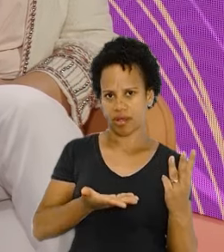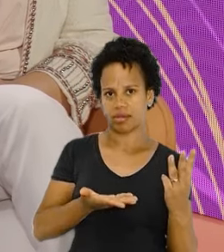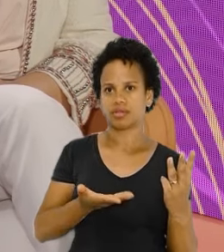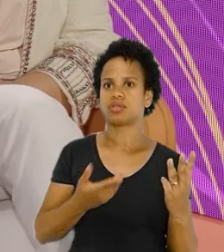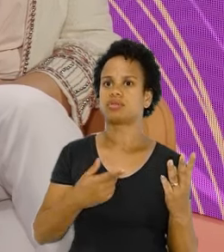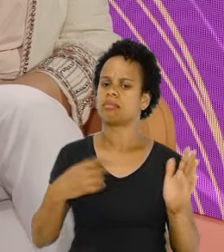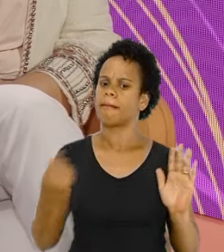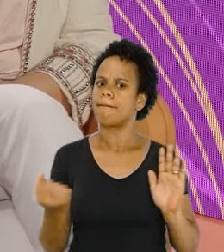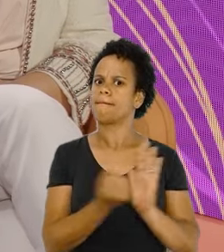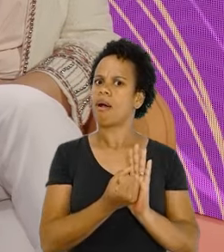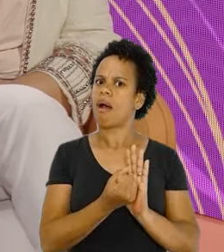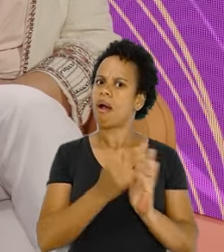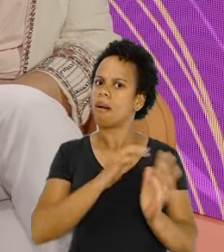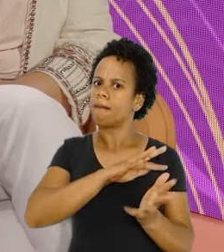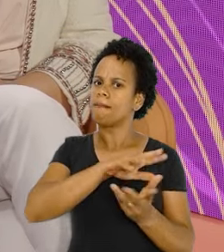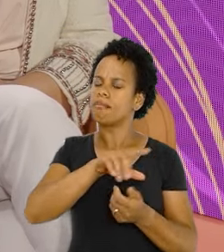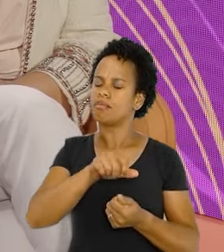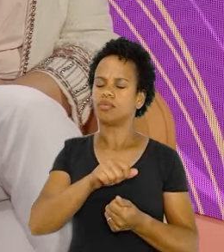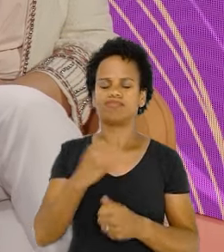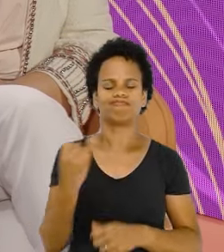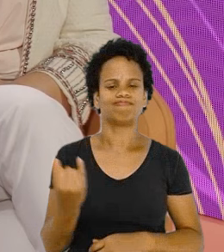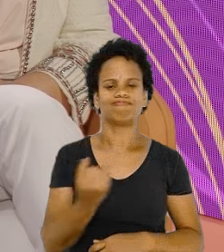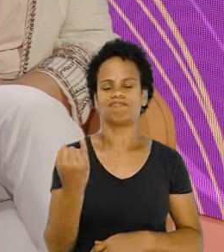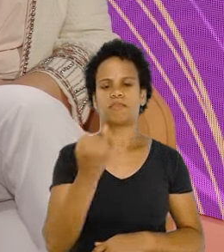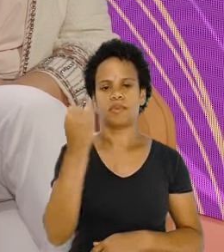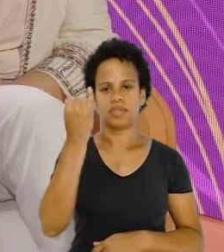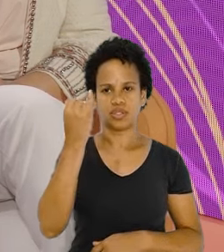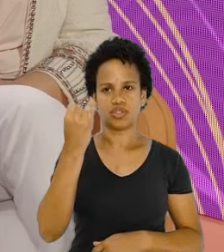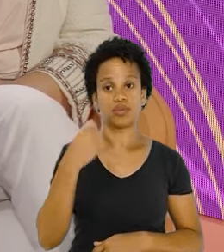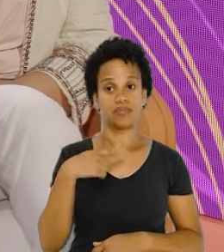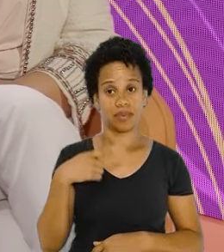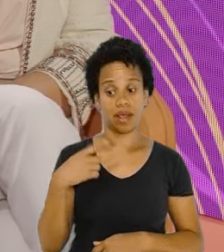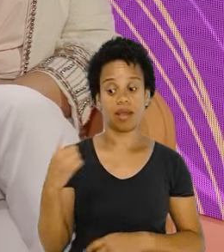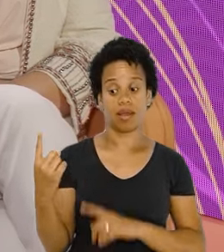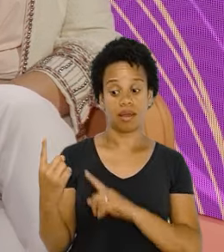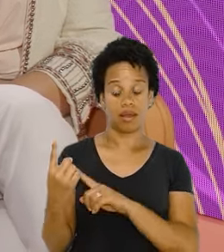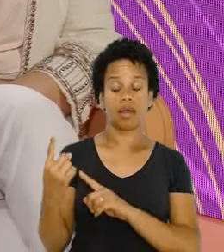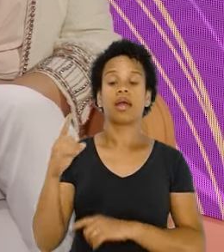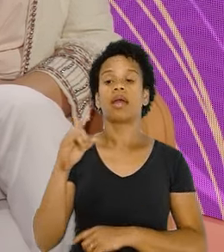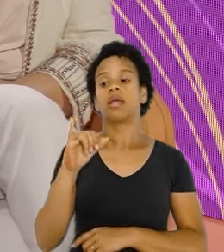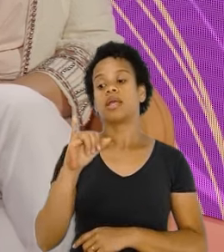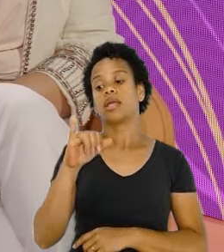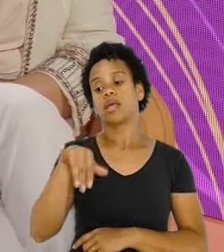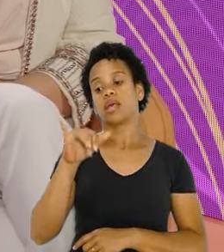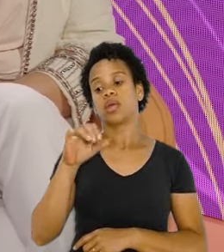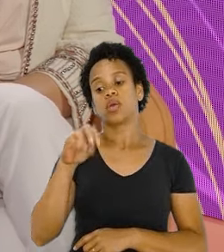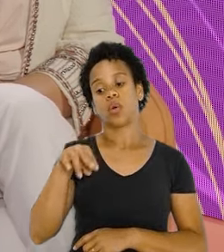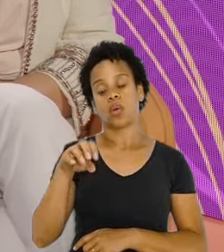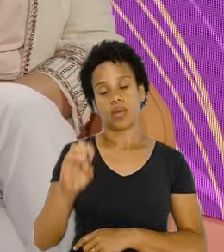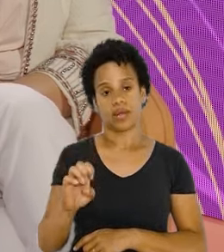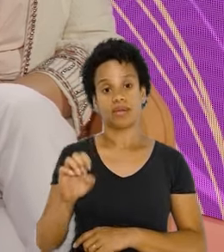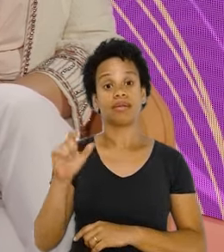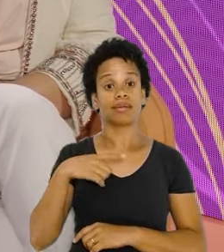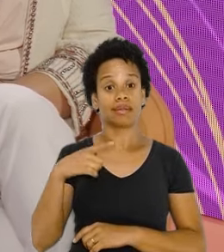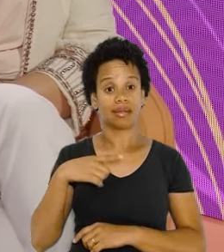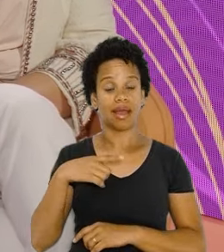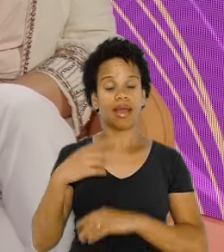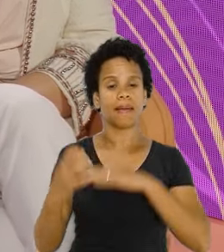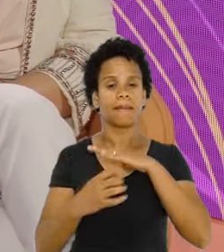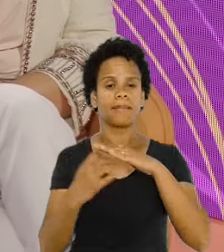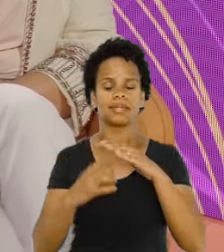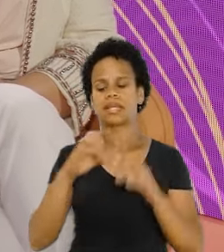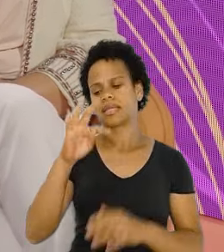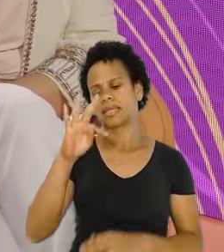uma marca aí no mundo muito importante então nós temos aqui a Ioni da tempero da Yoyo seja muito